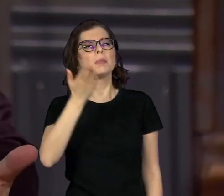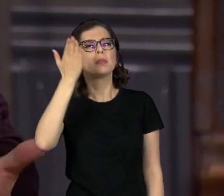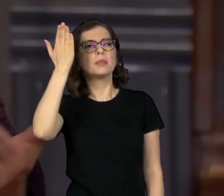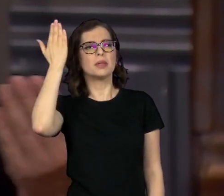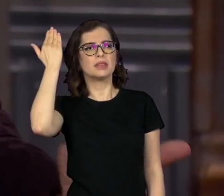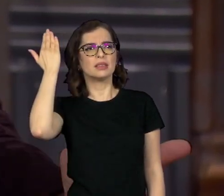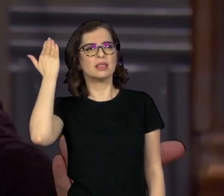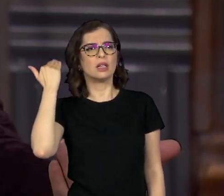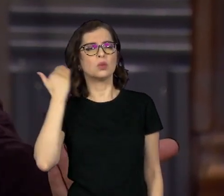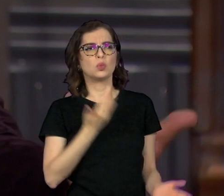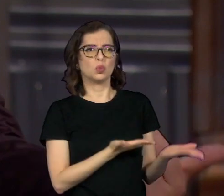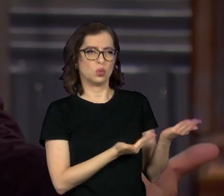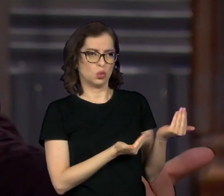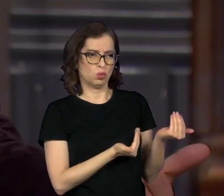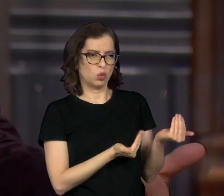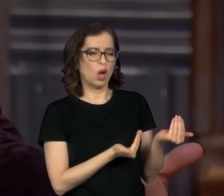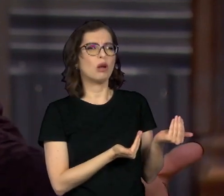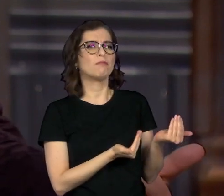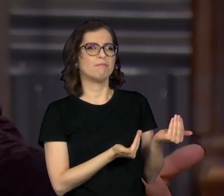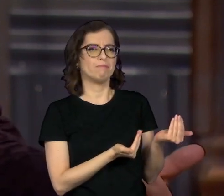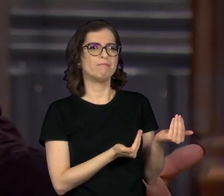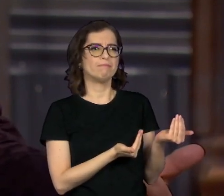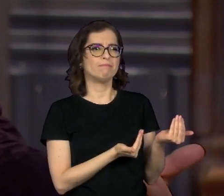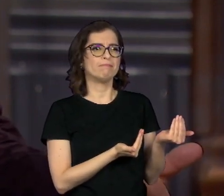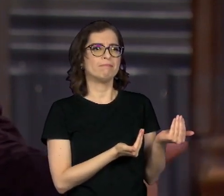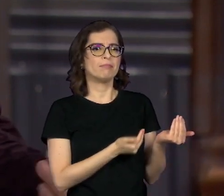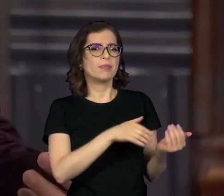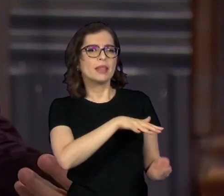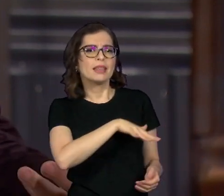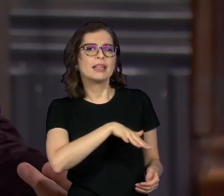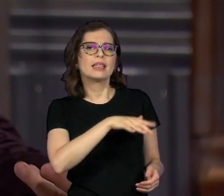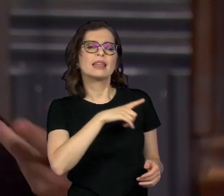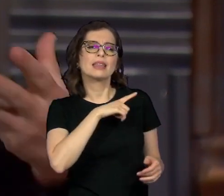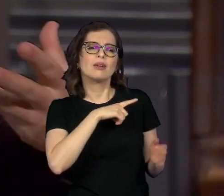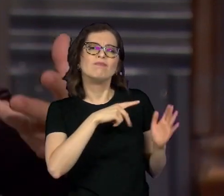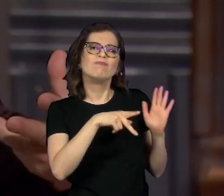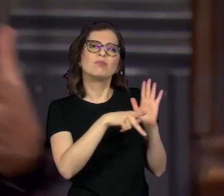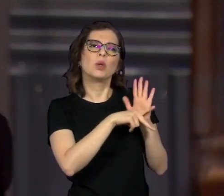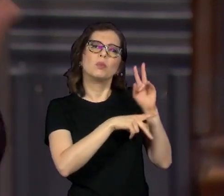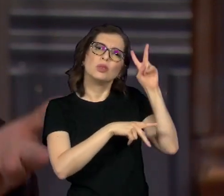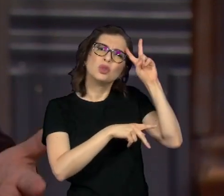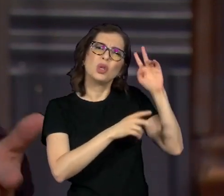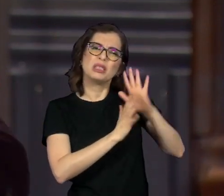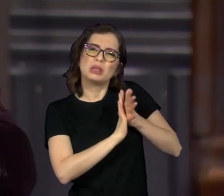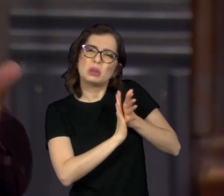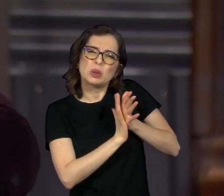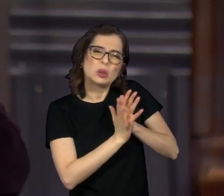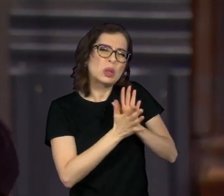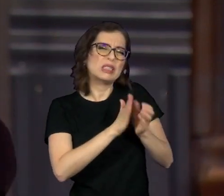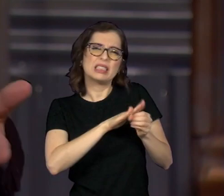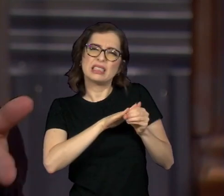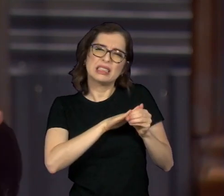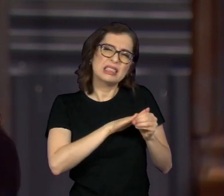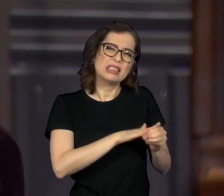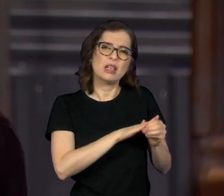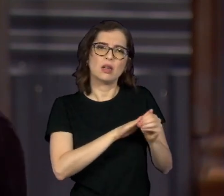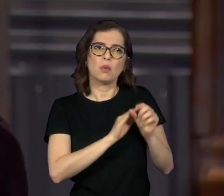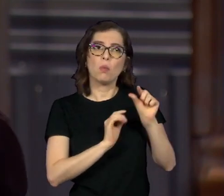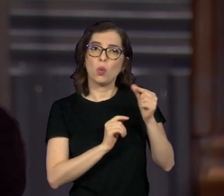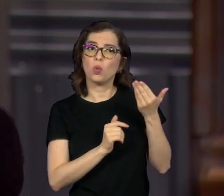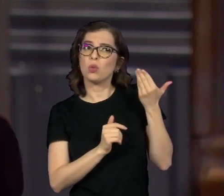Que, olha, é muito recente. Sim. A barbárie, ela... É só lembrar que as mulheres começaram a votar